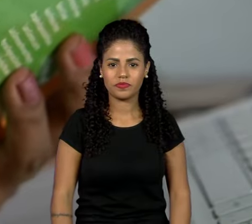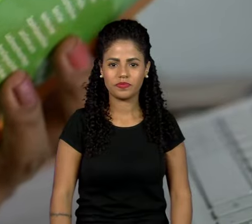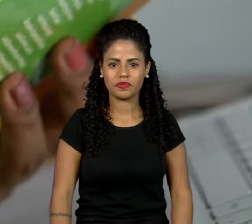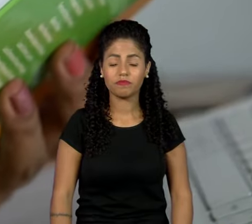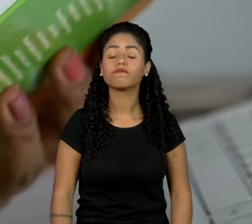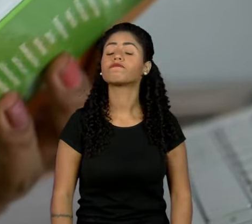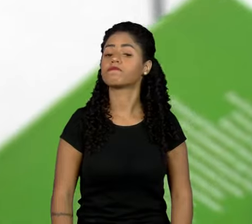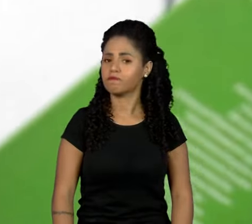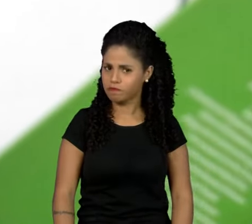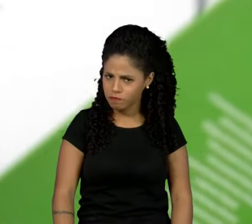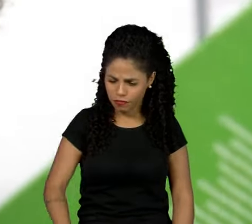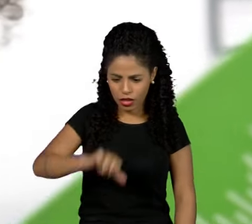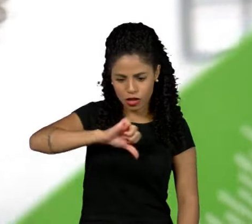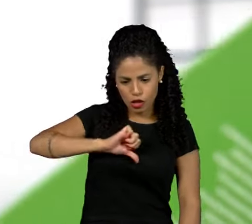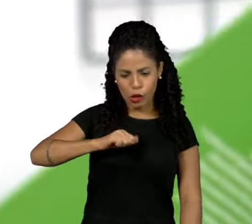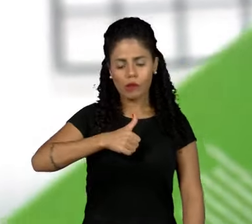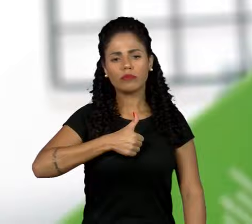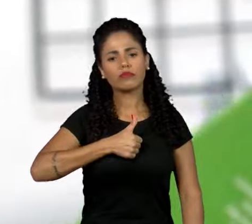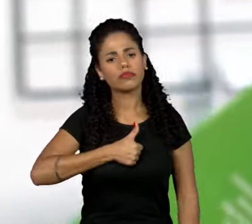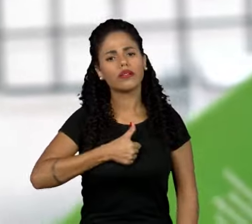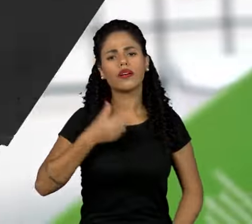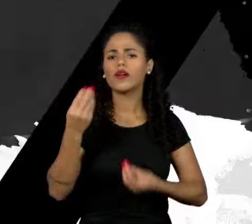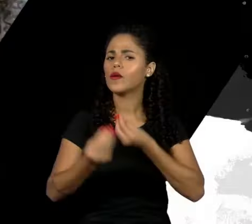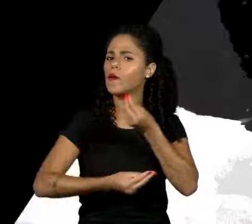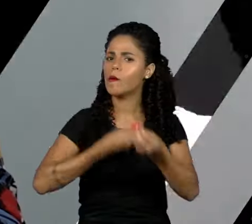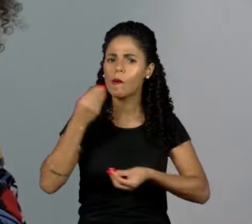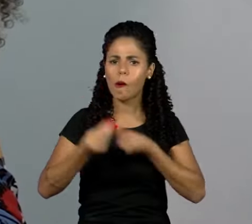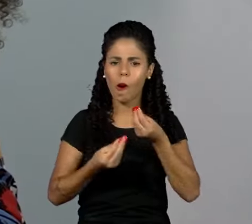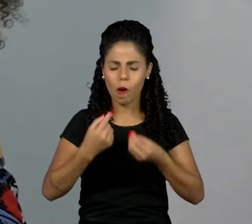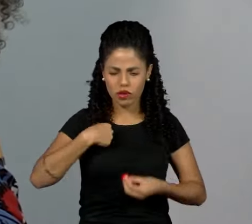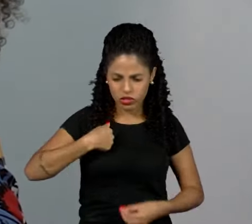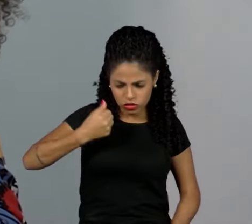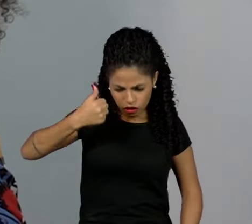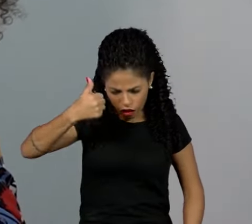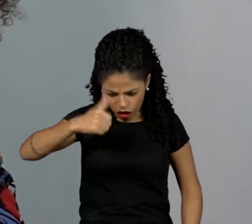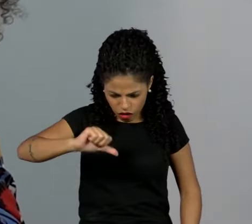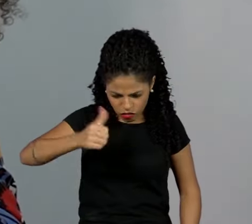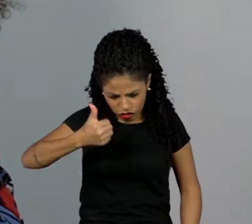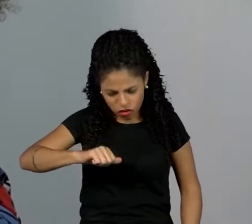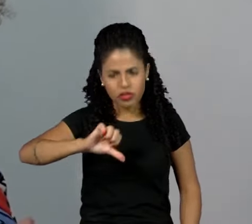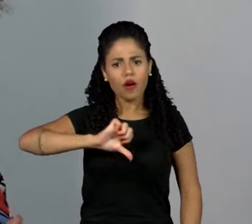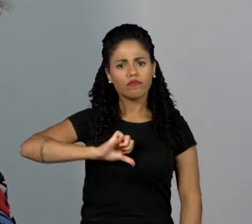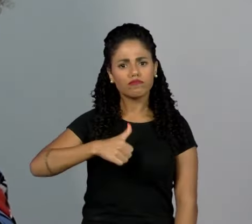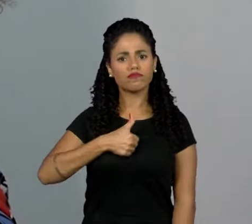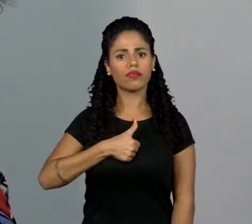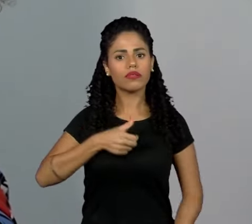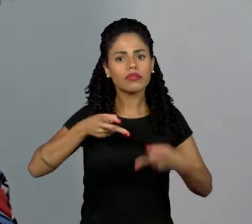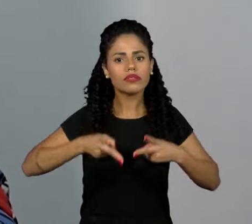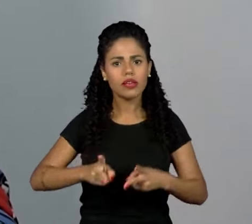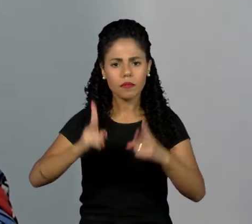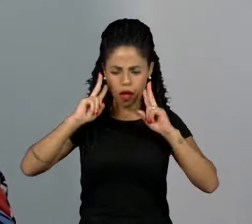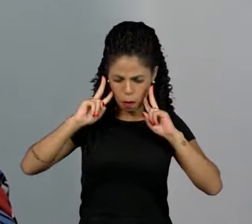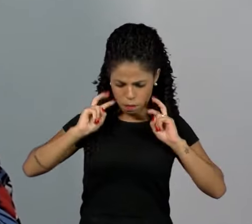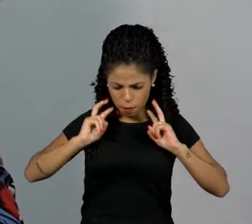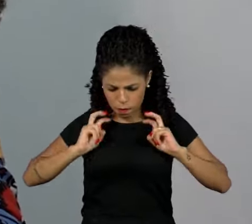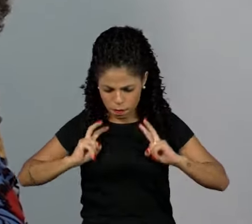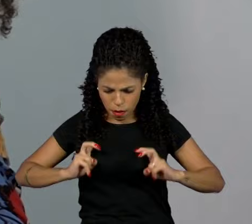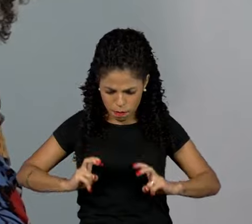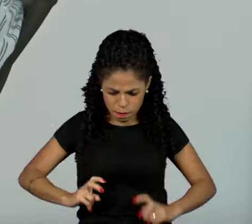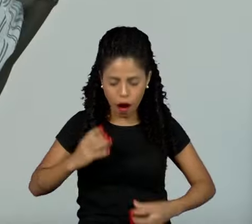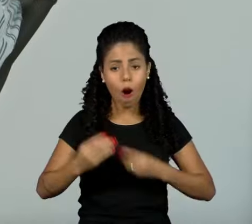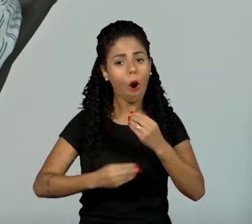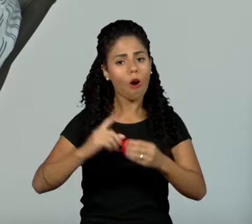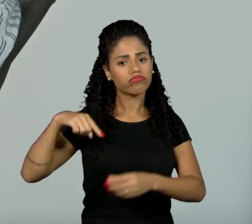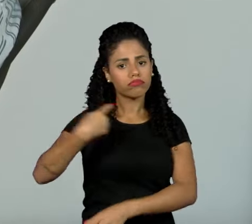A autoestima, a gente pode definir ela como uma avaliação que nós fazemos frequentemente sobre nós